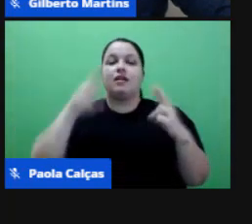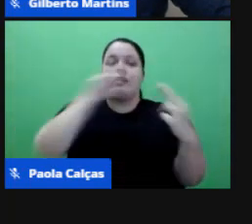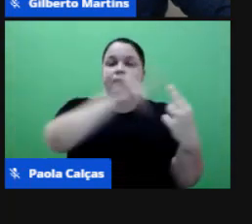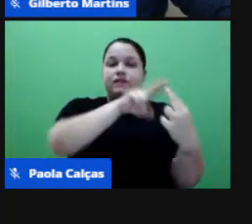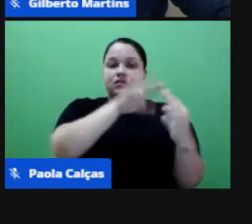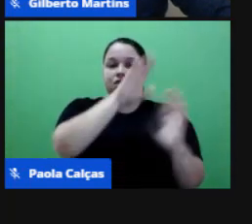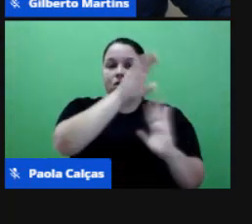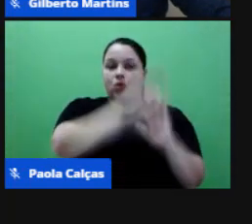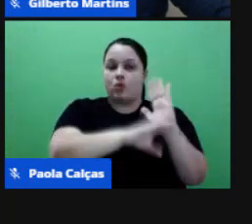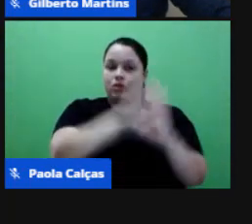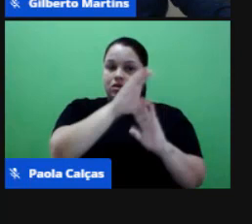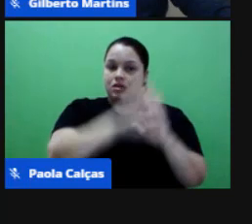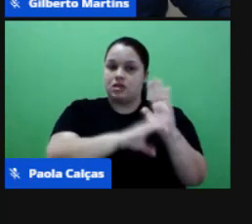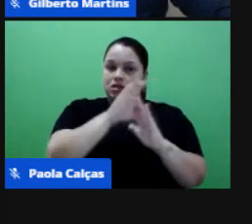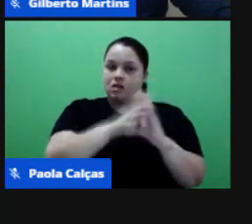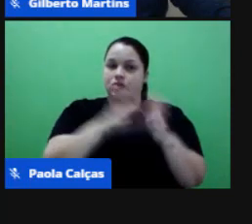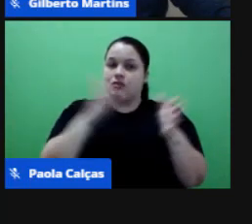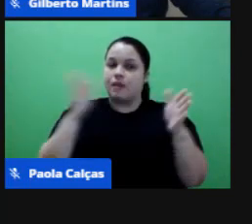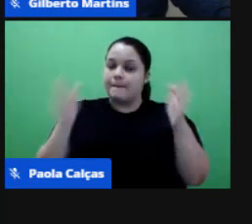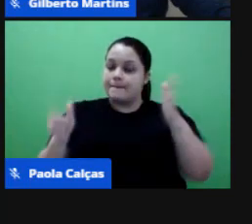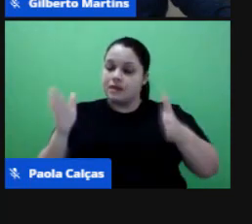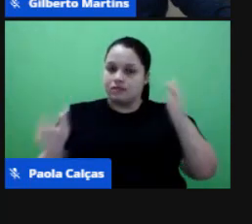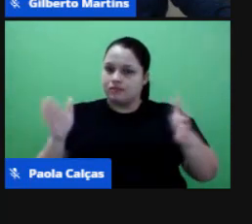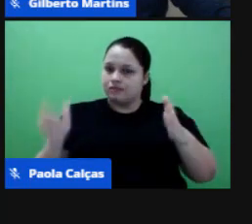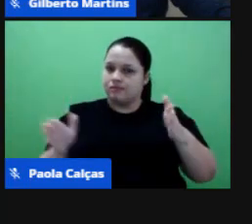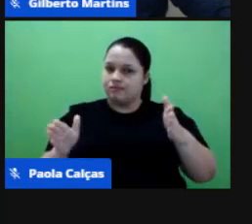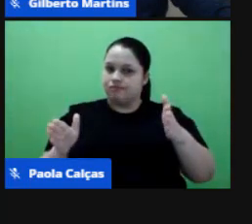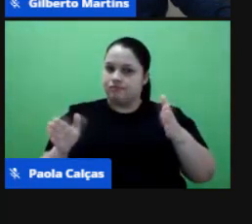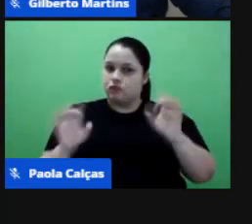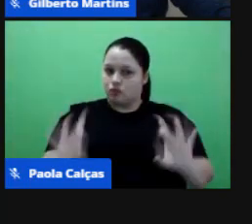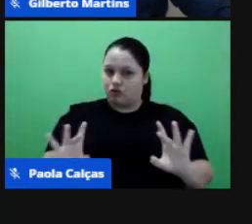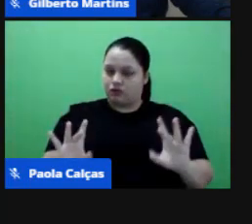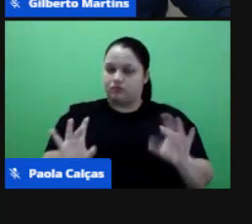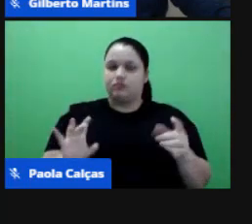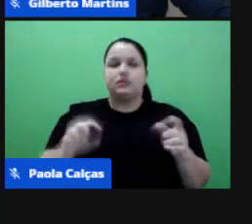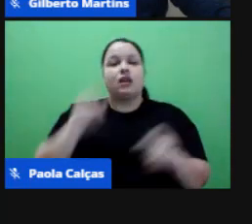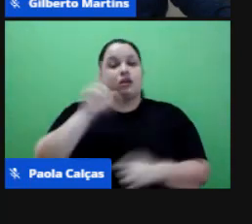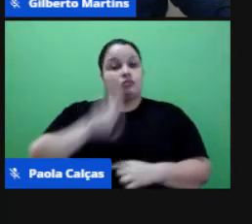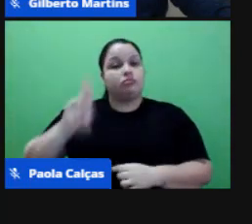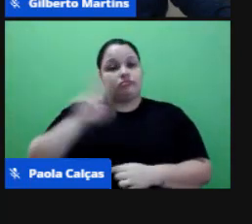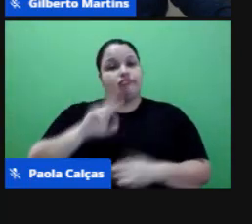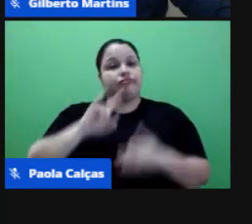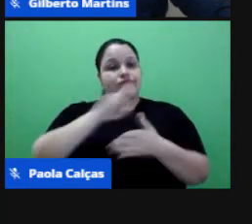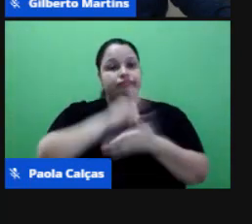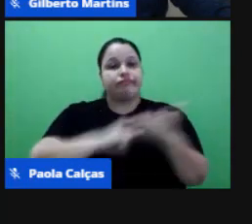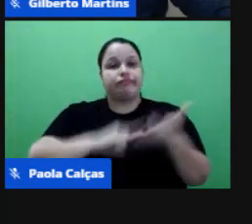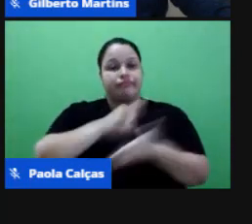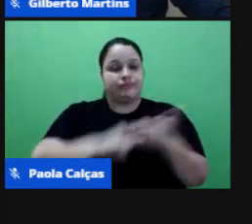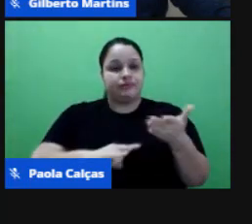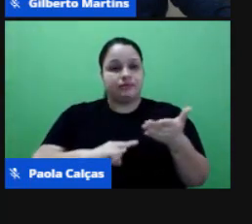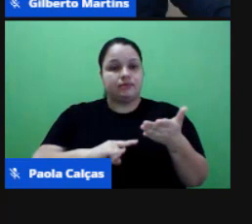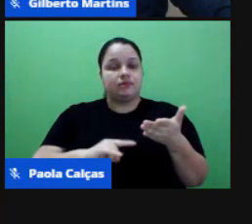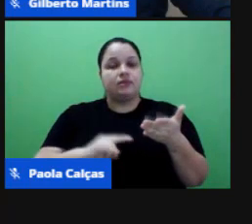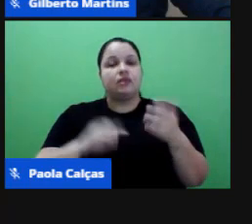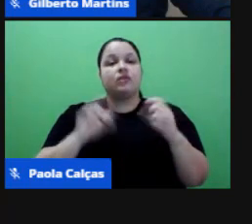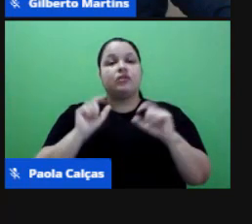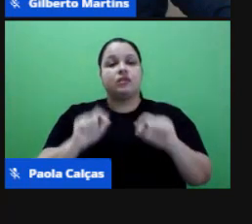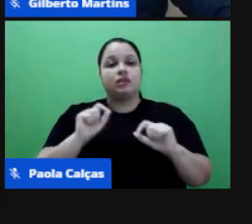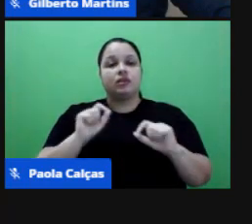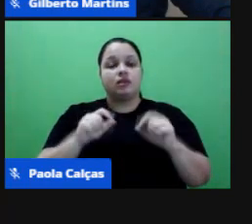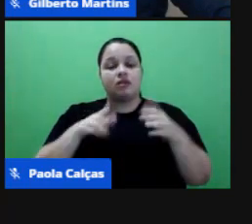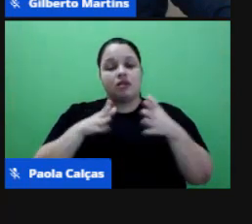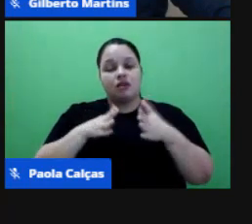curricular circunstancial. A utilização desse documento, ele estará pautado no tempo